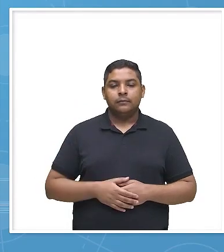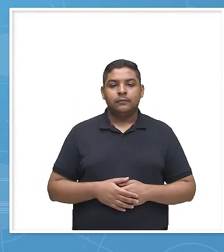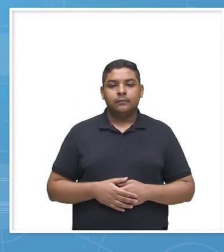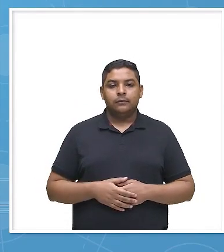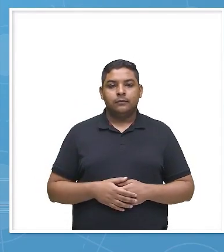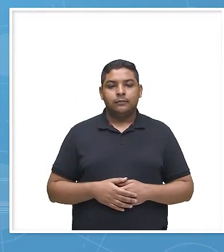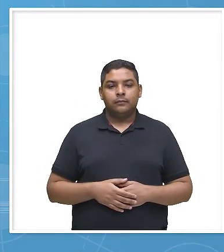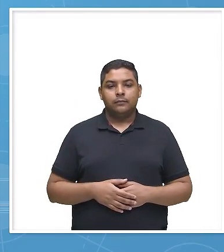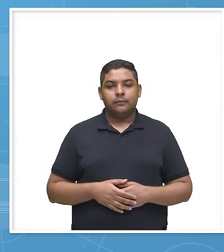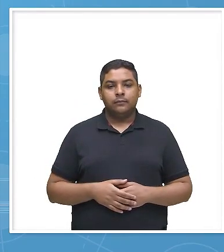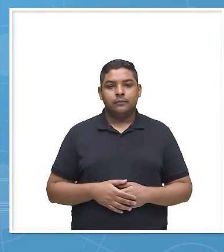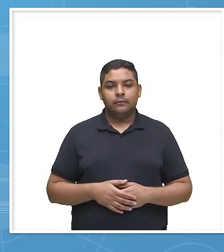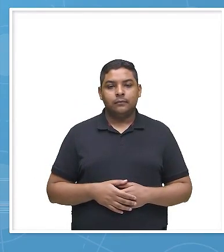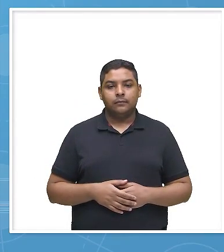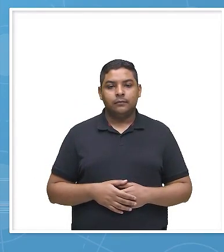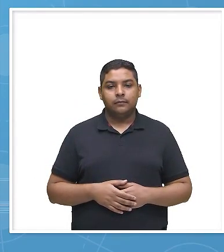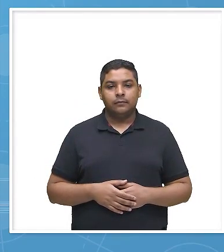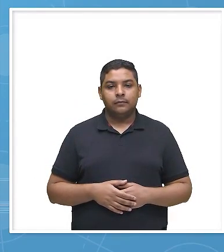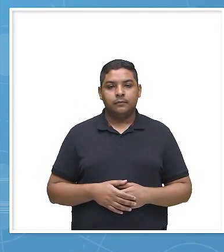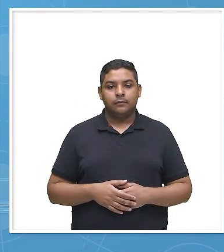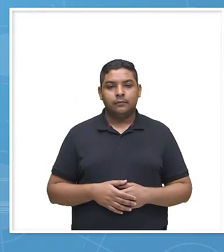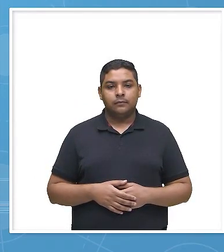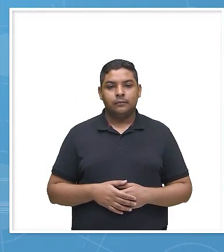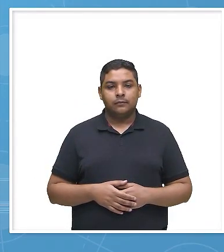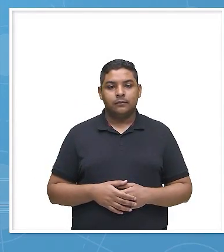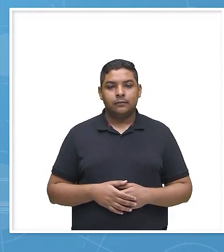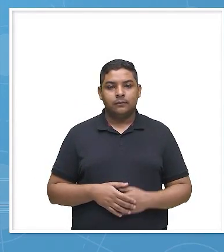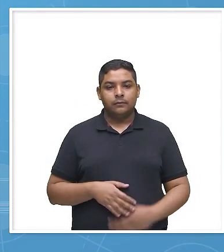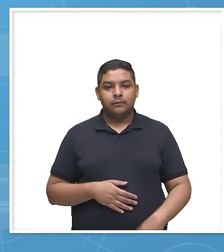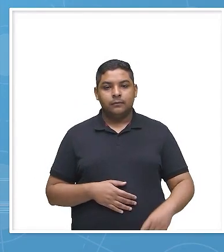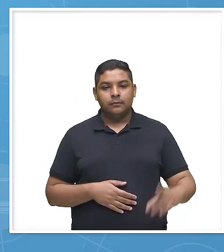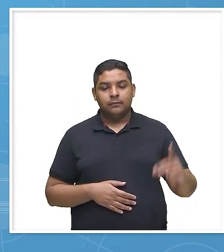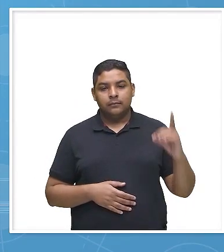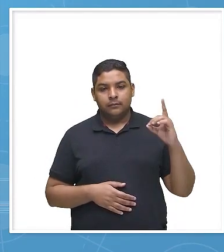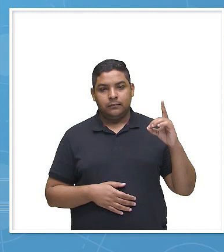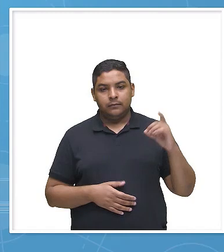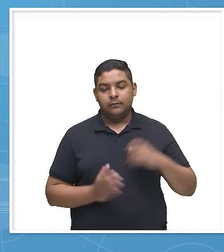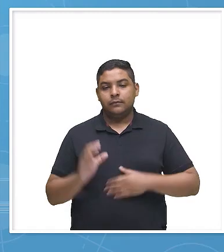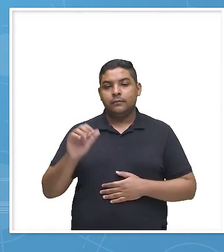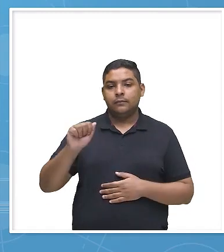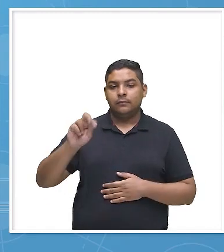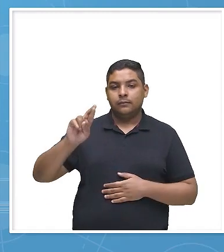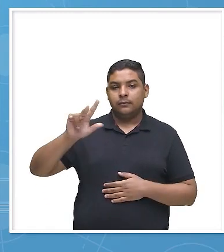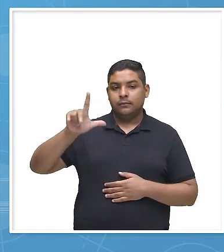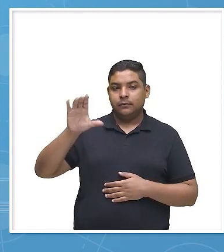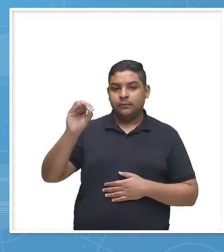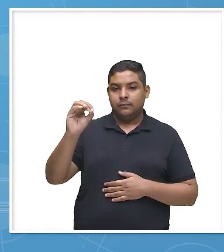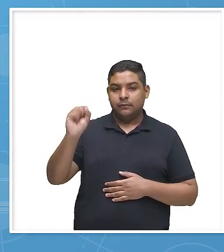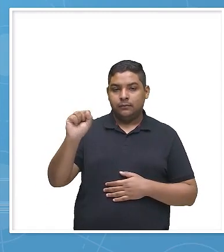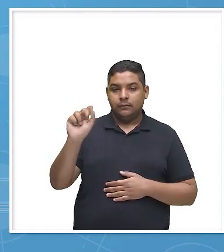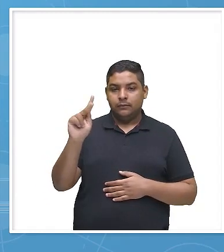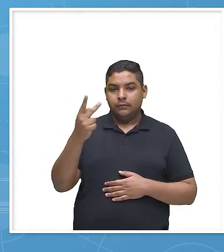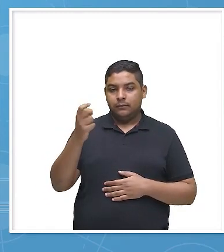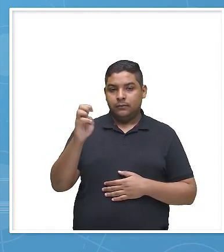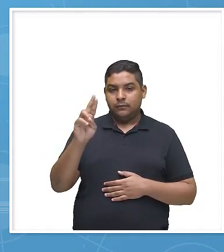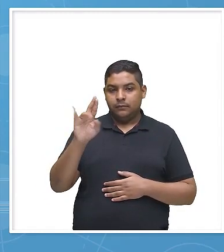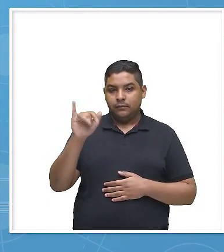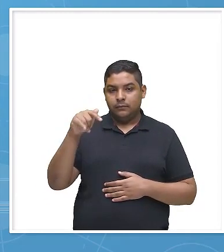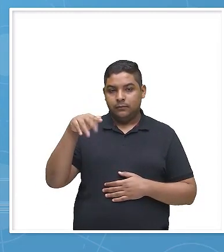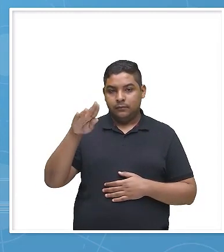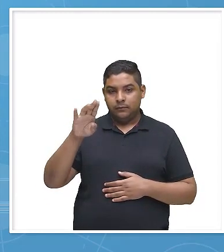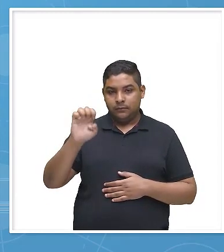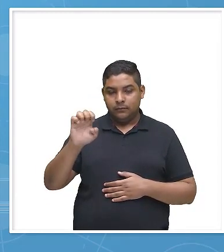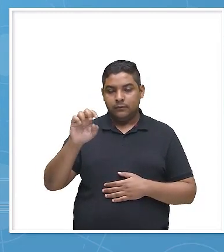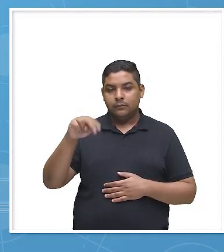está colocando que a quarta questão, resposta correta, é a letra D. O Carlos Henrique, a Samile, a